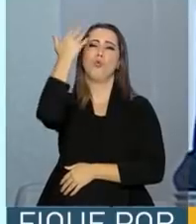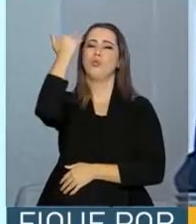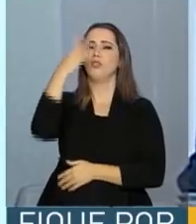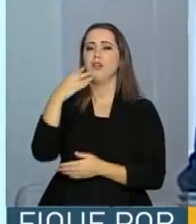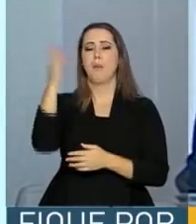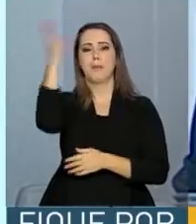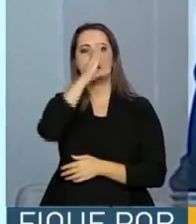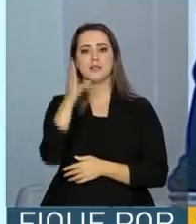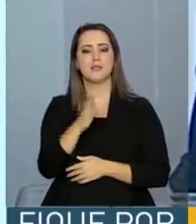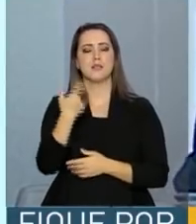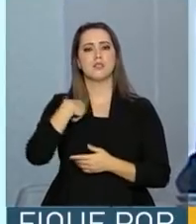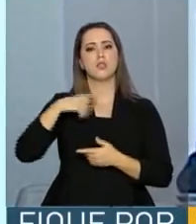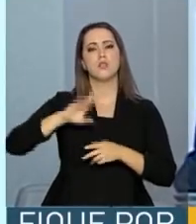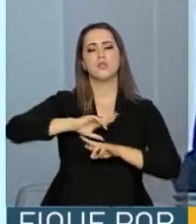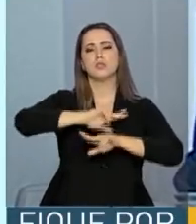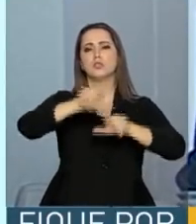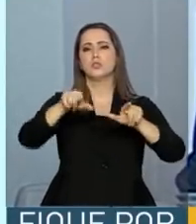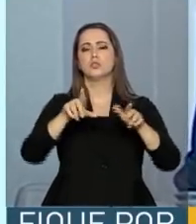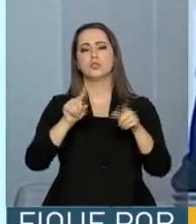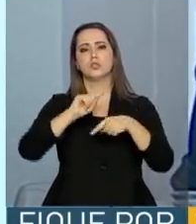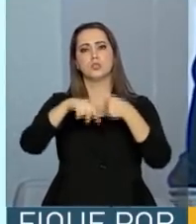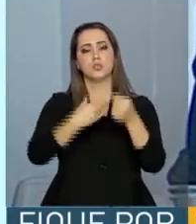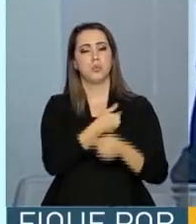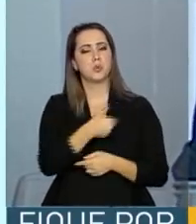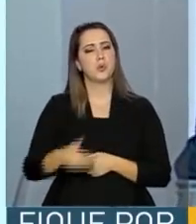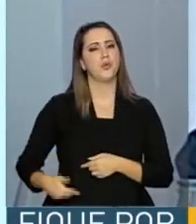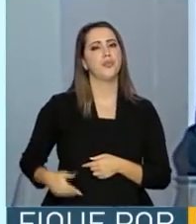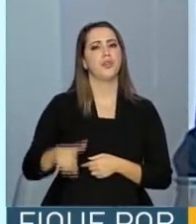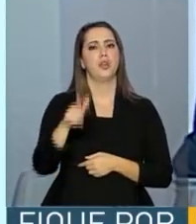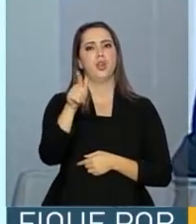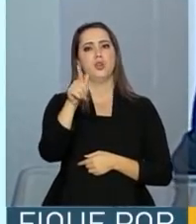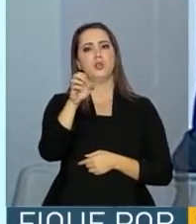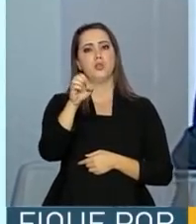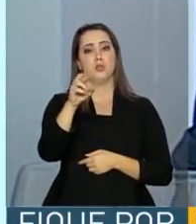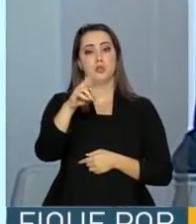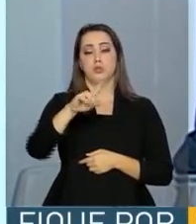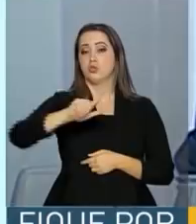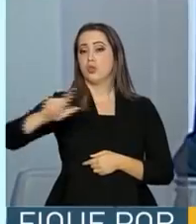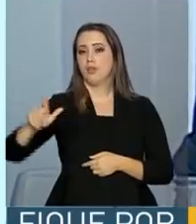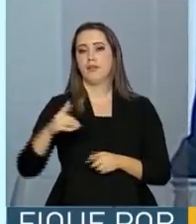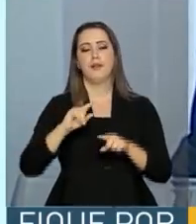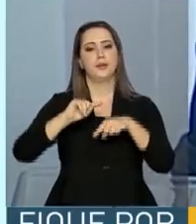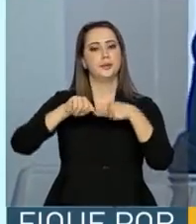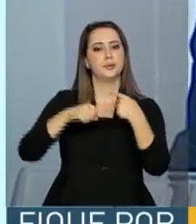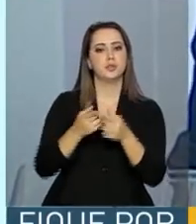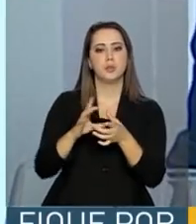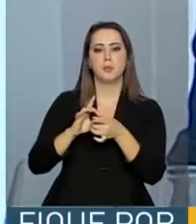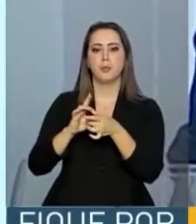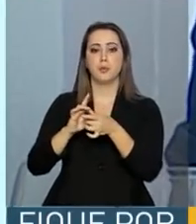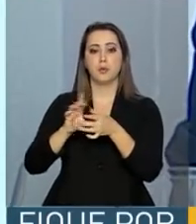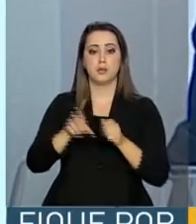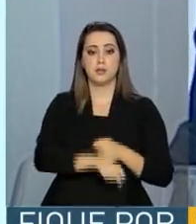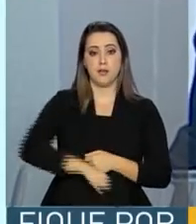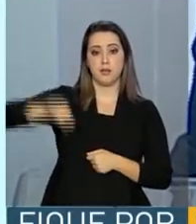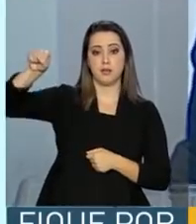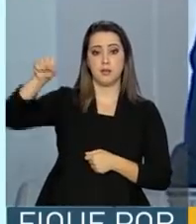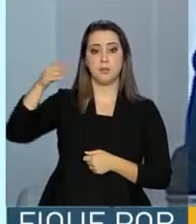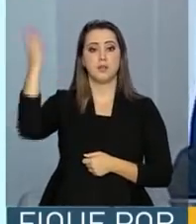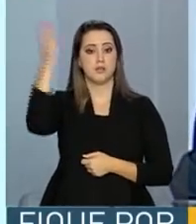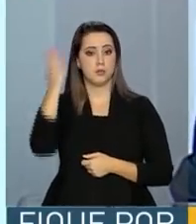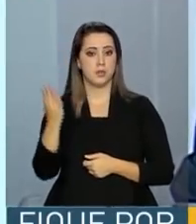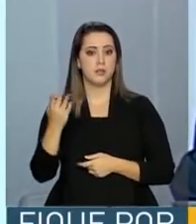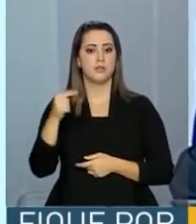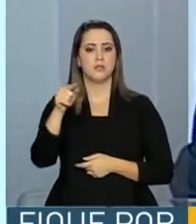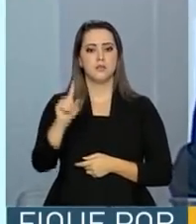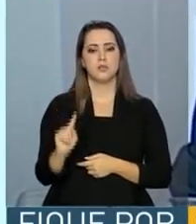você tinha que tinha captaria gerais depois governo geral depois quando se deu a independência você tinha um estado